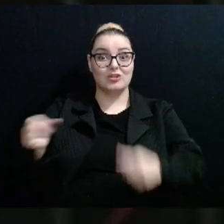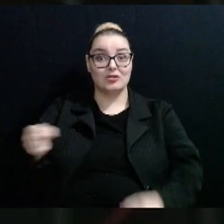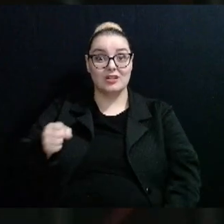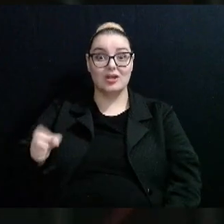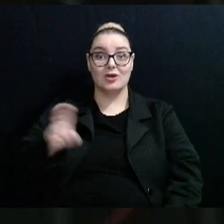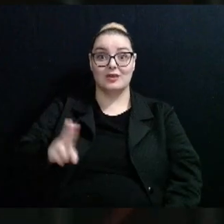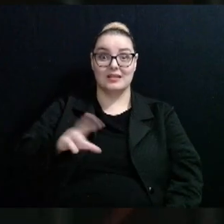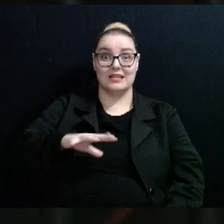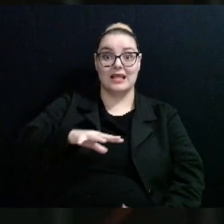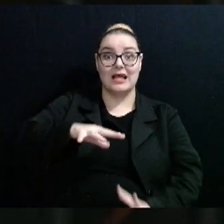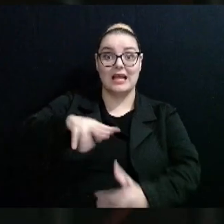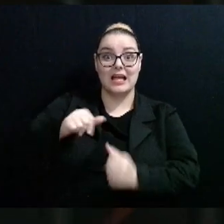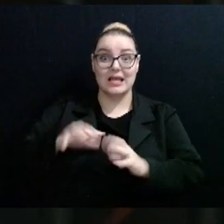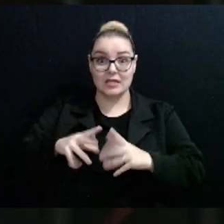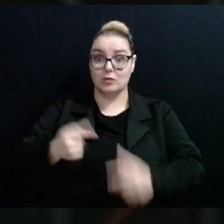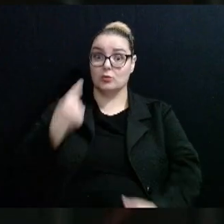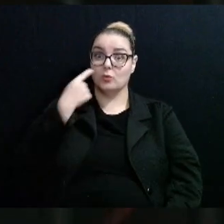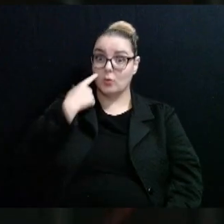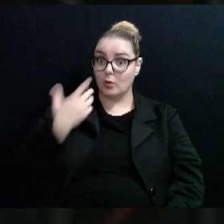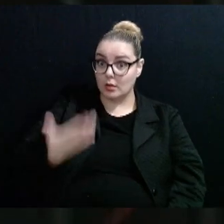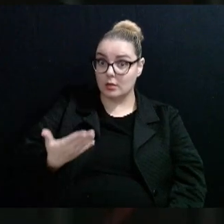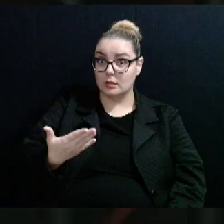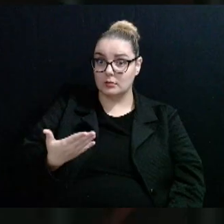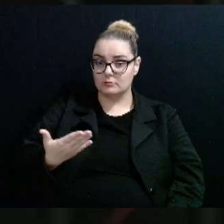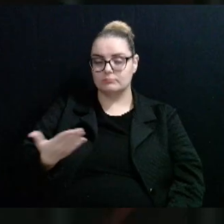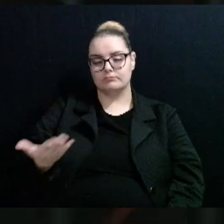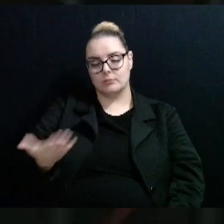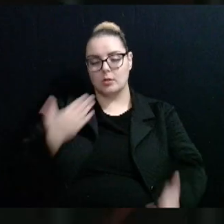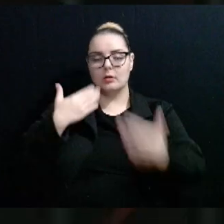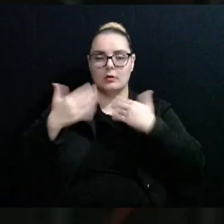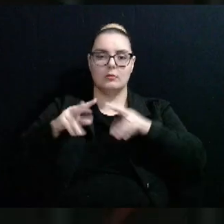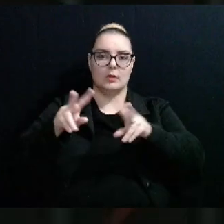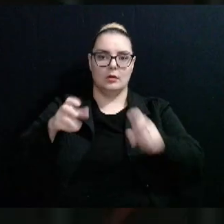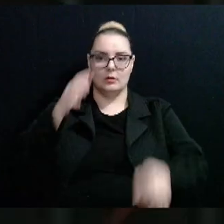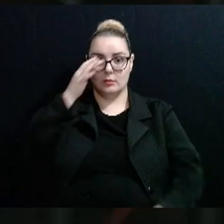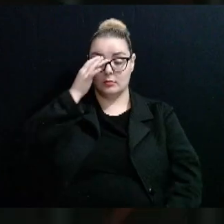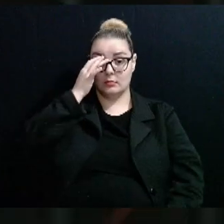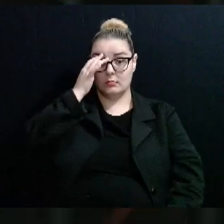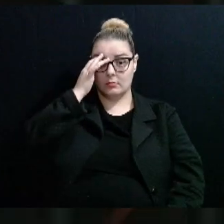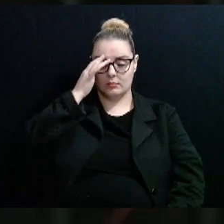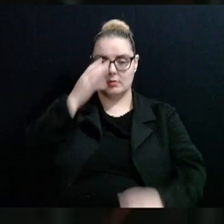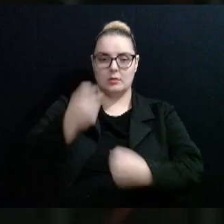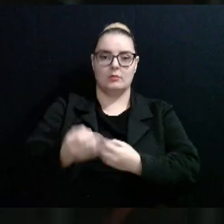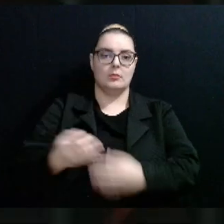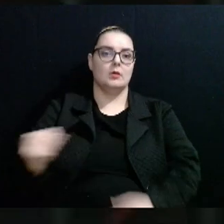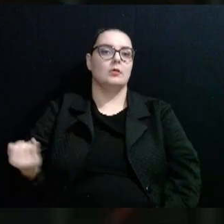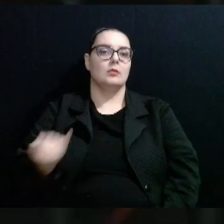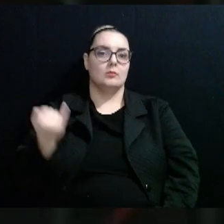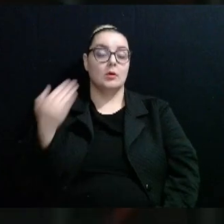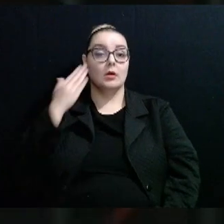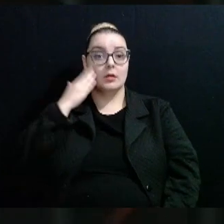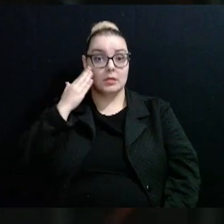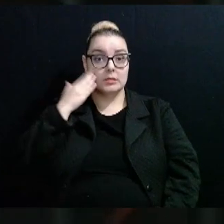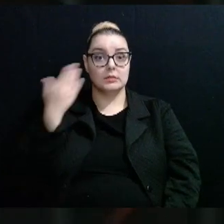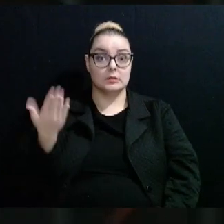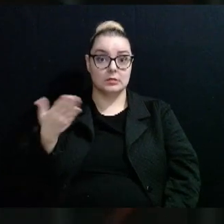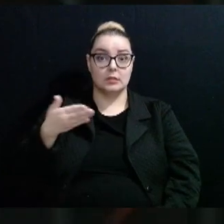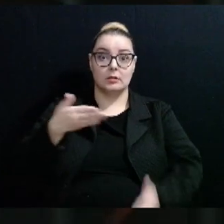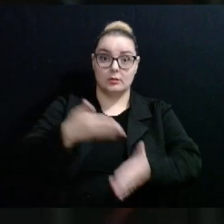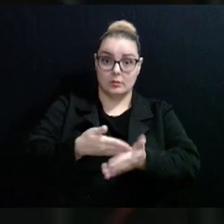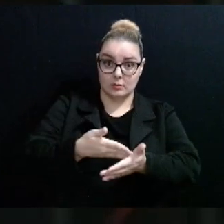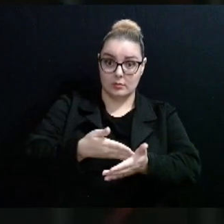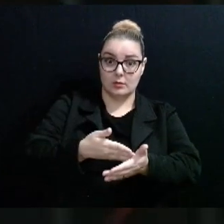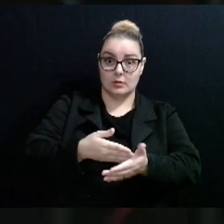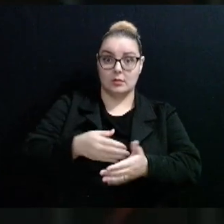planeta. Olha isso! Então, para conversar sobre esse assunto, trazer informações importantes e entender os limites entre